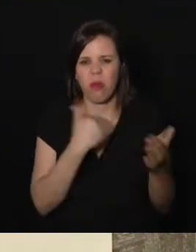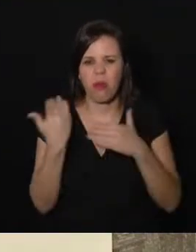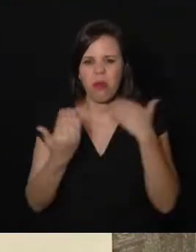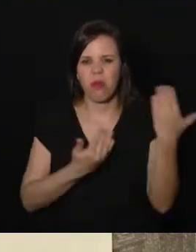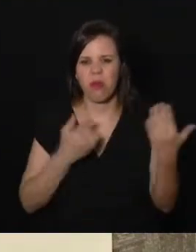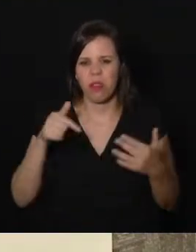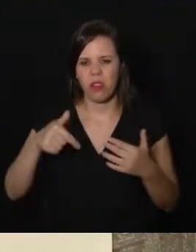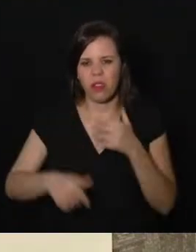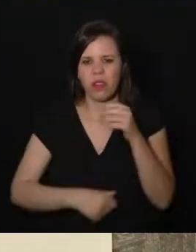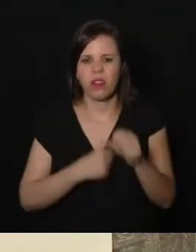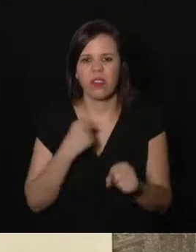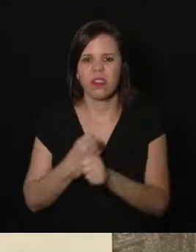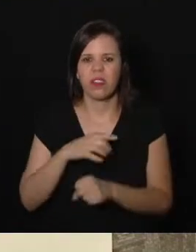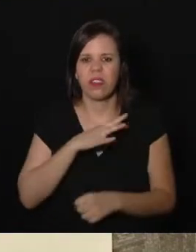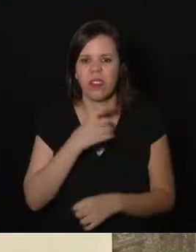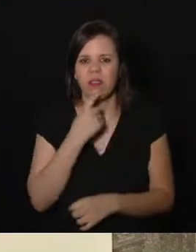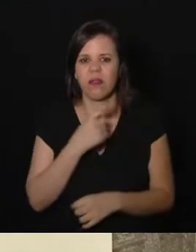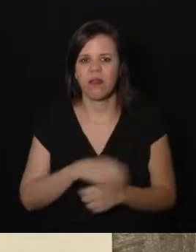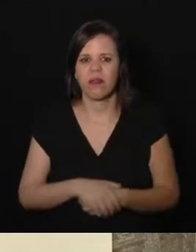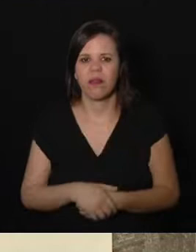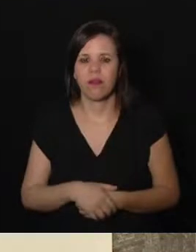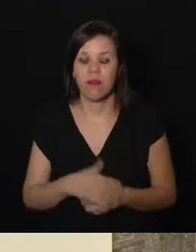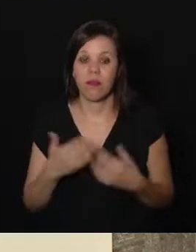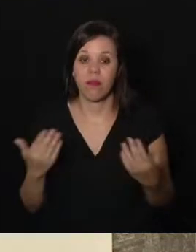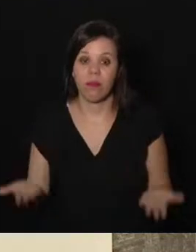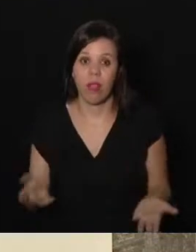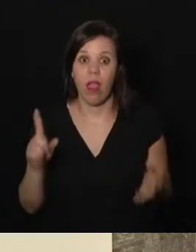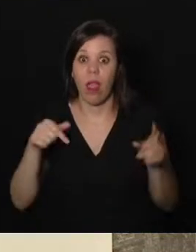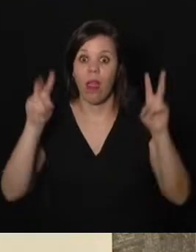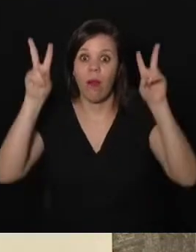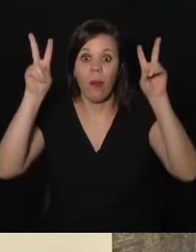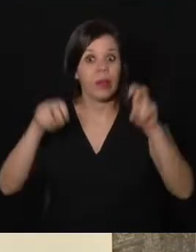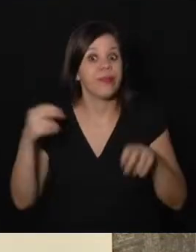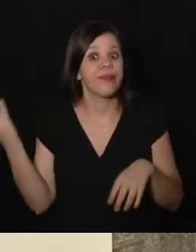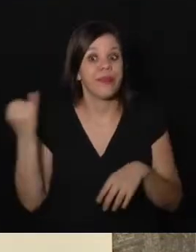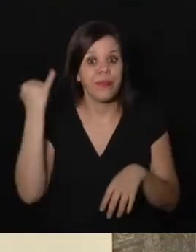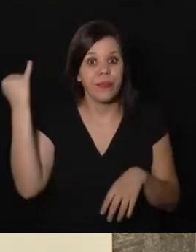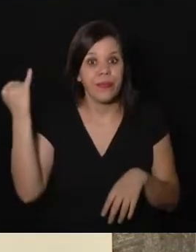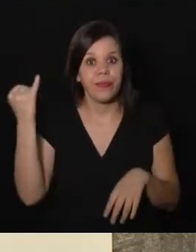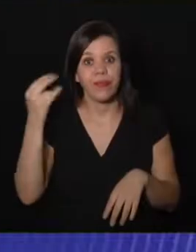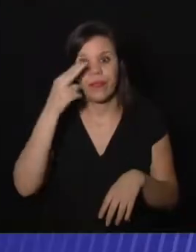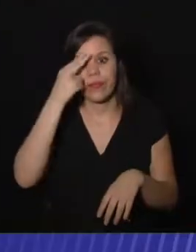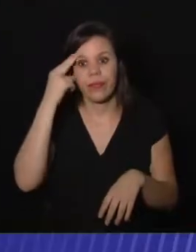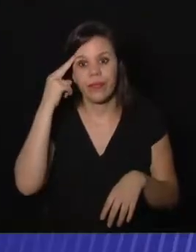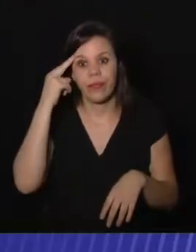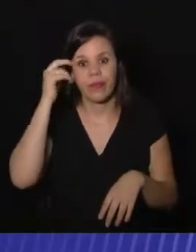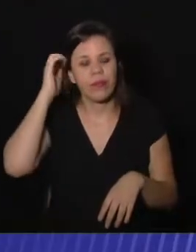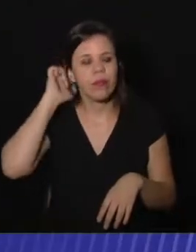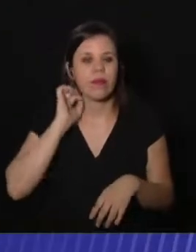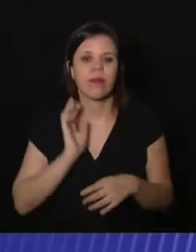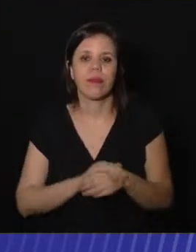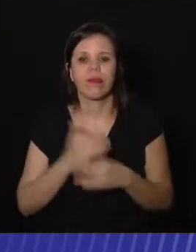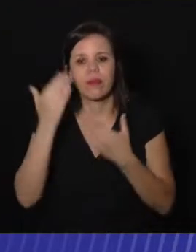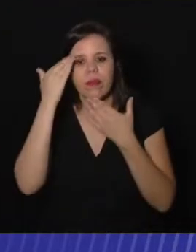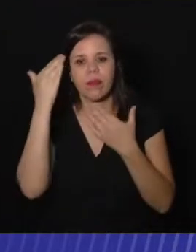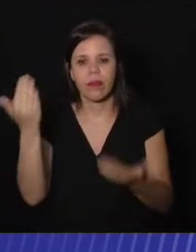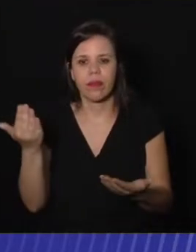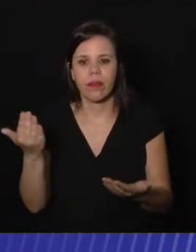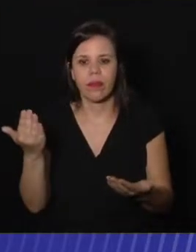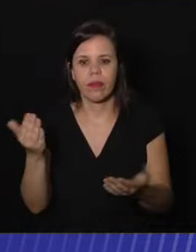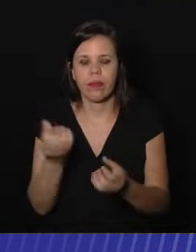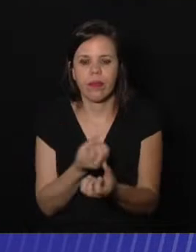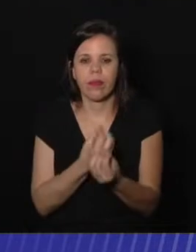neste ano na cidade de Campinas. Portanto, é um assunto importante, Gabriel. Muito obrigado, então,